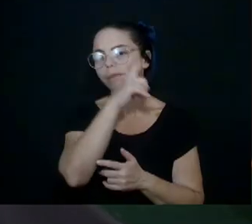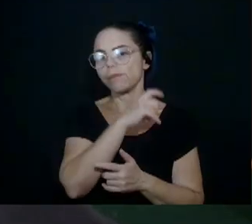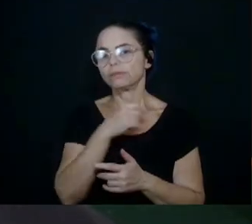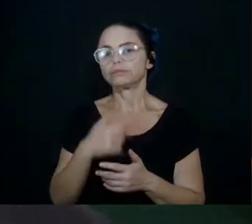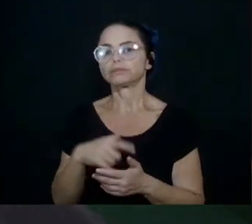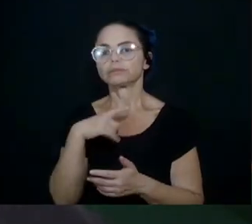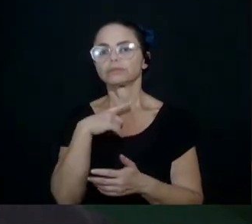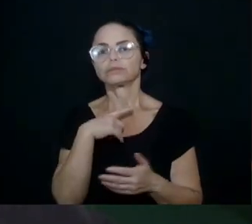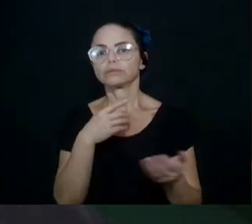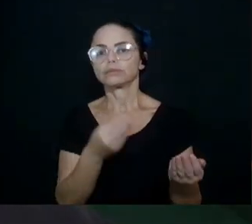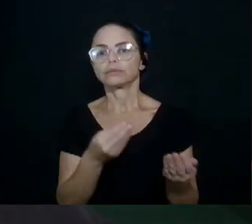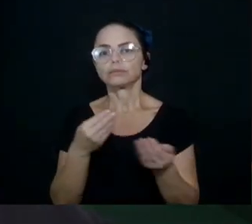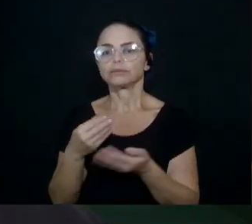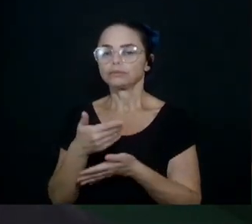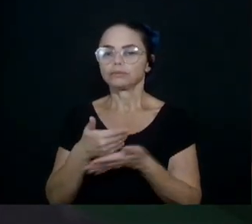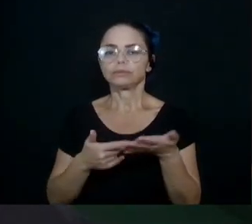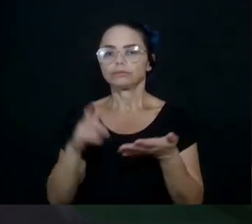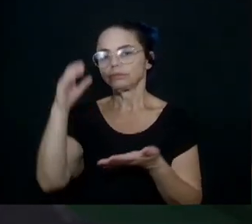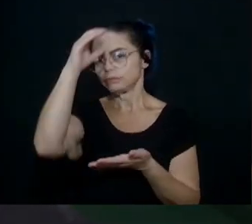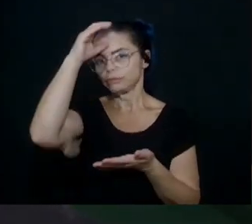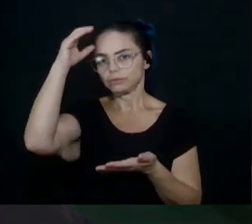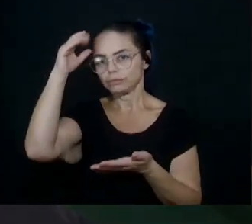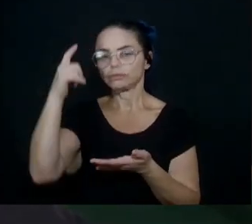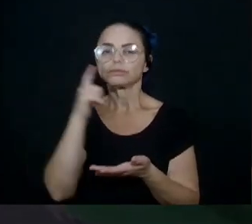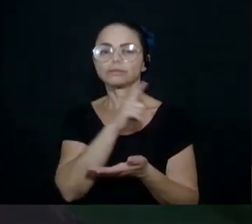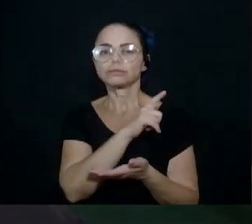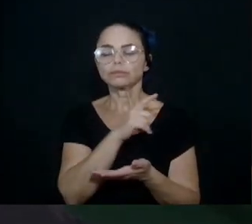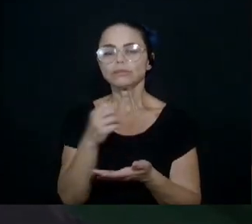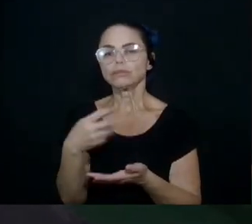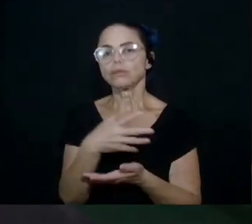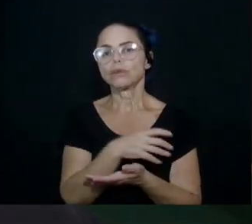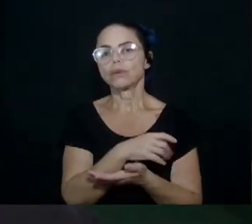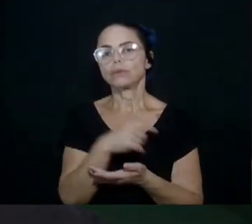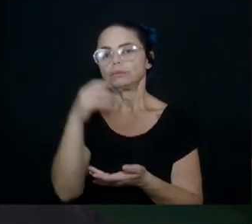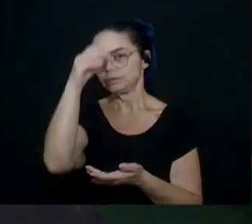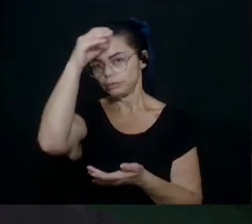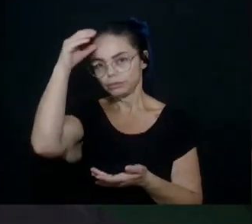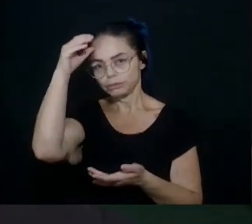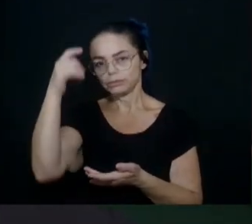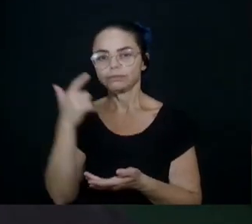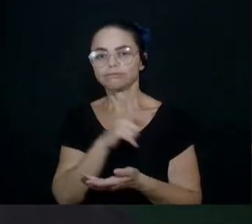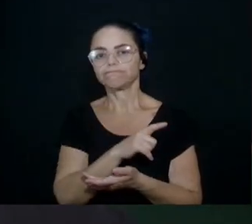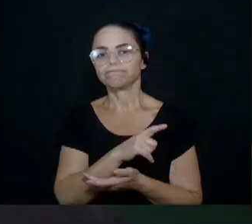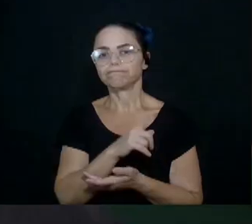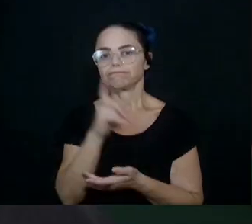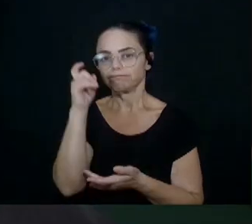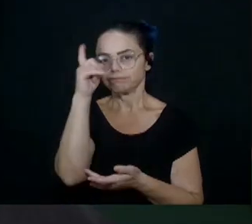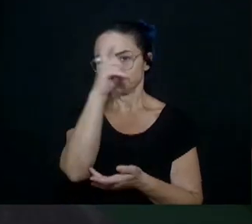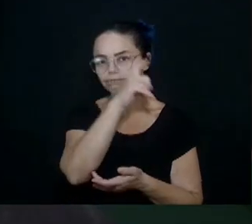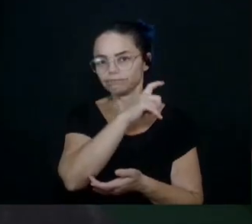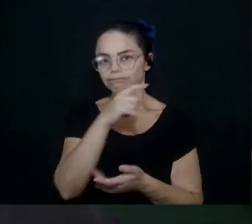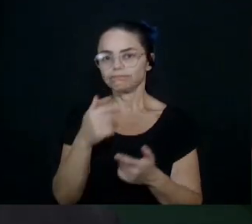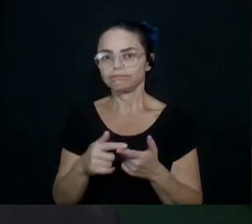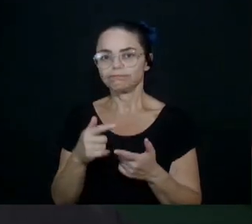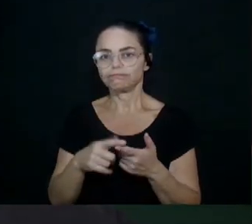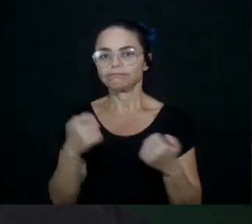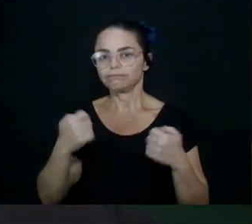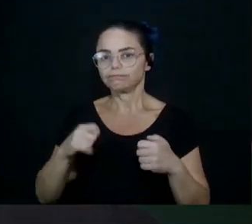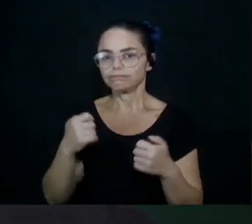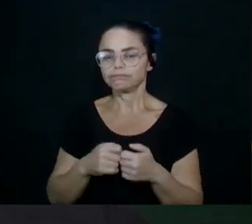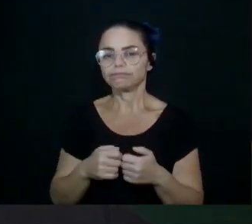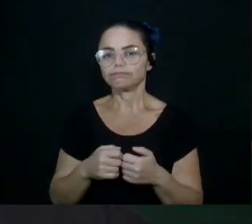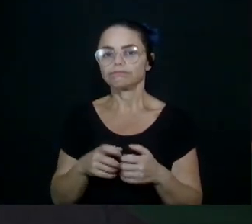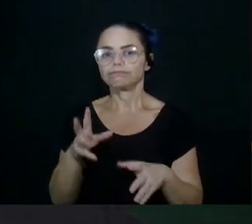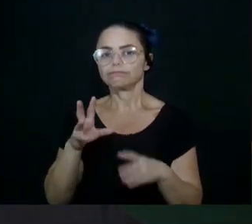uma carteira de clientes e conquistar novos clientes. Então, essa conquista ela é muito difícil, porque você precisa implementar no